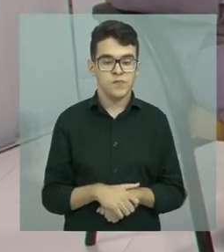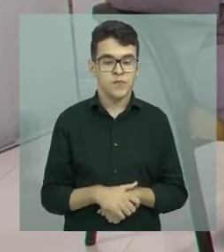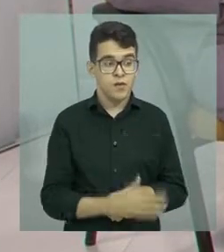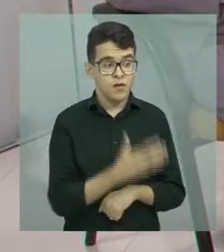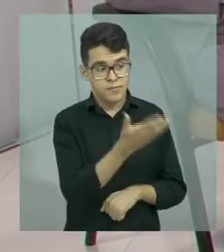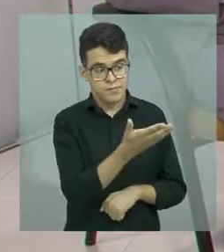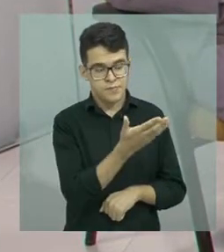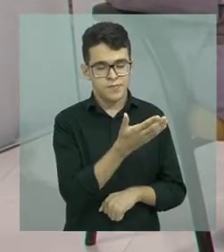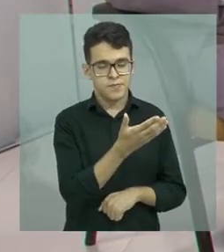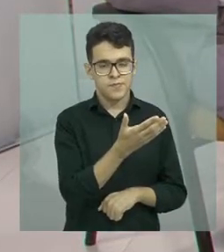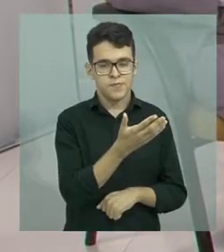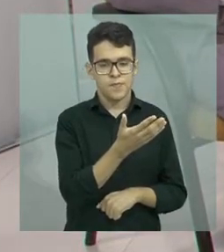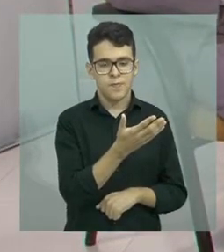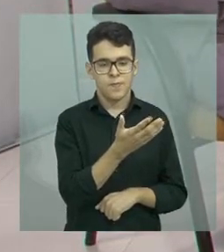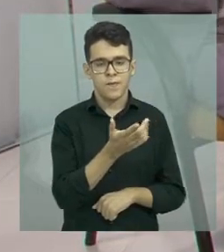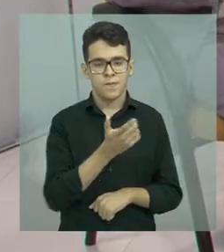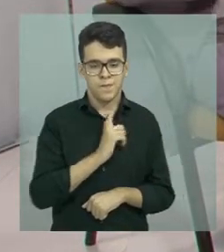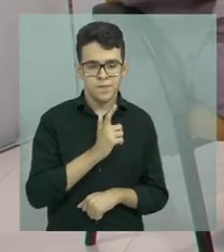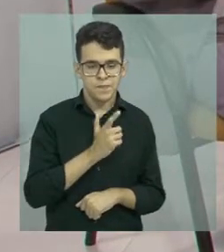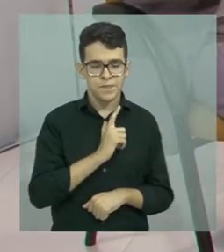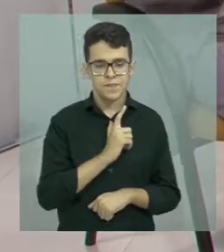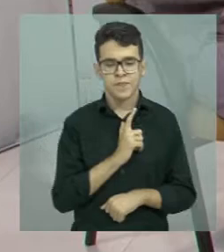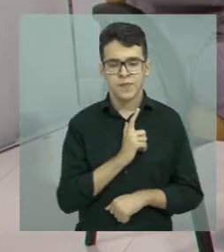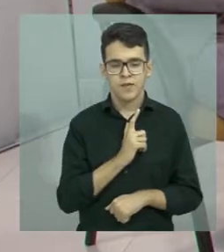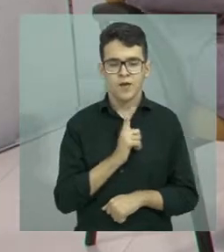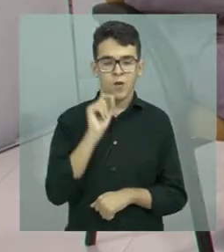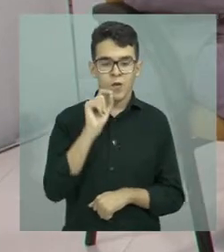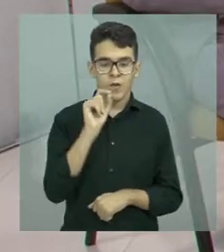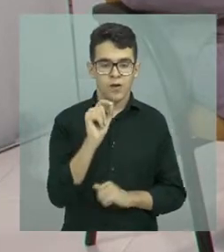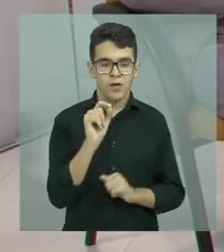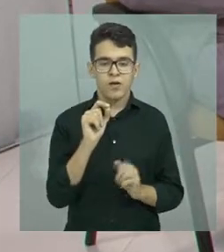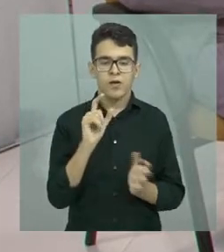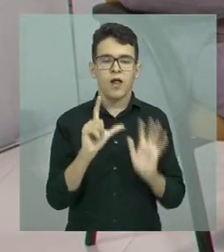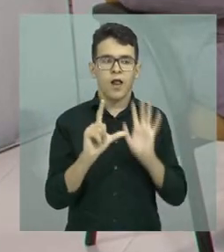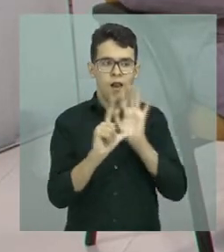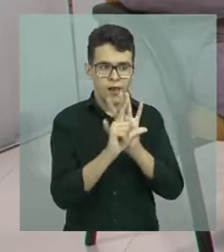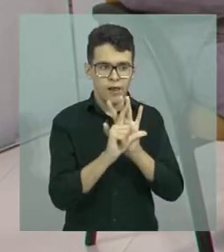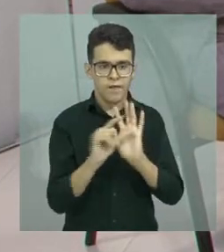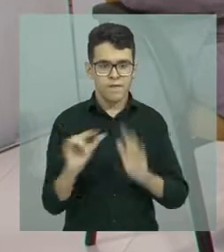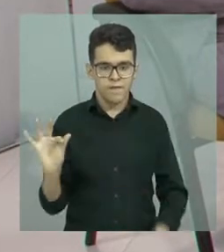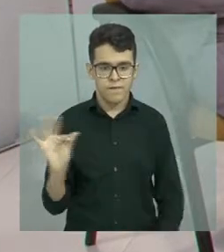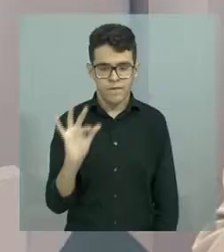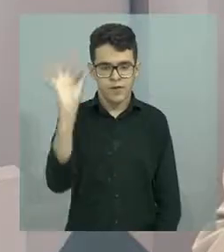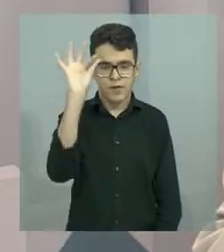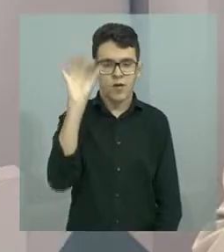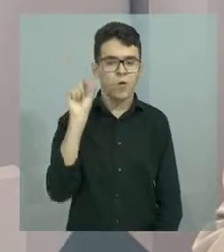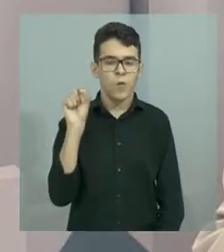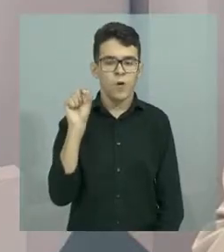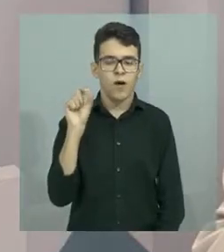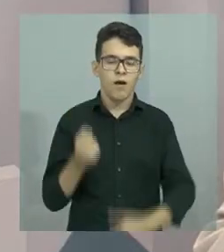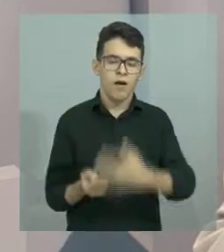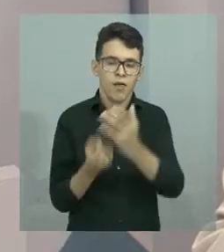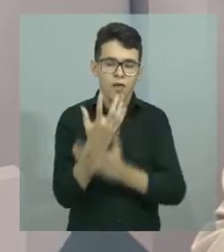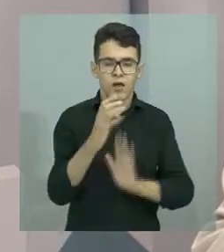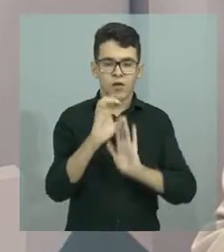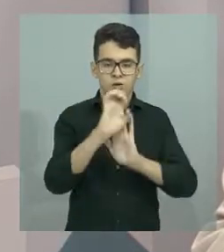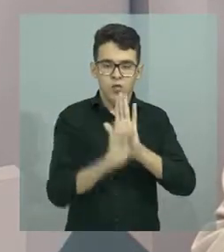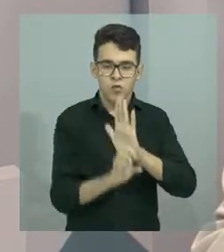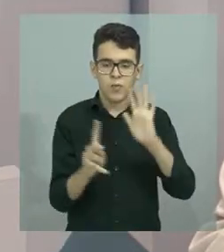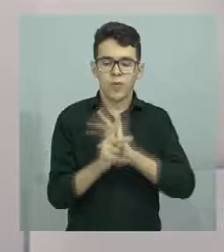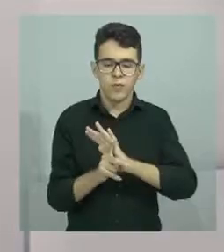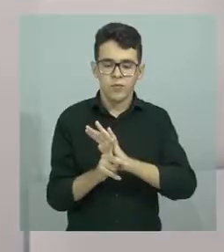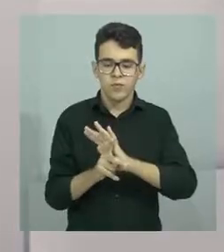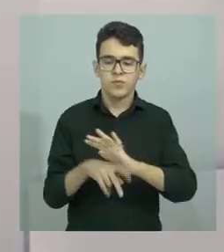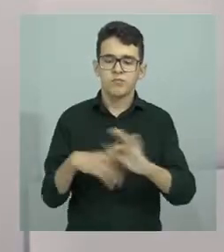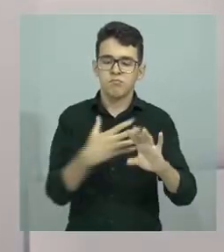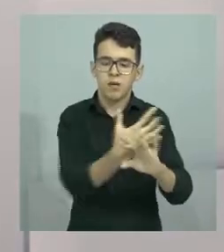Eduardo, a gente tem aqui, por exemplo, que já existe uma lei federal que criou o Estatuto, né, da Metrópole. E esse aí